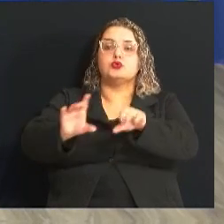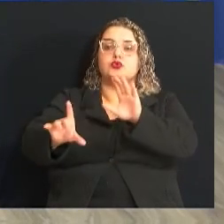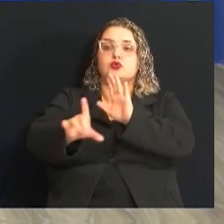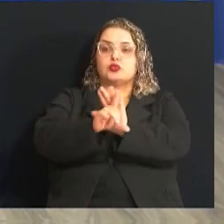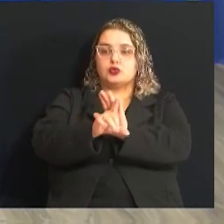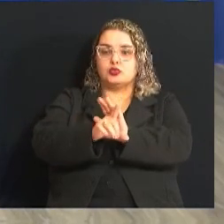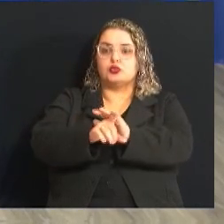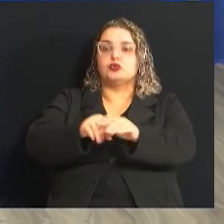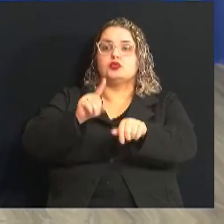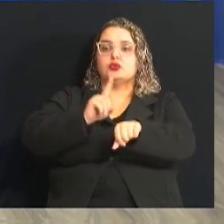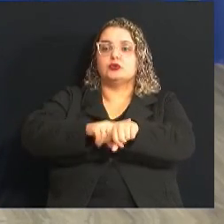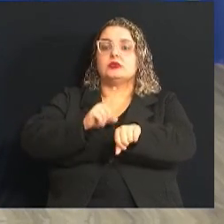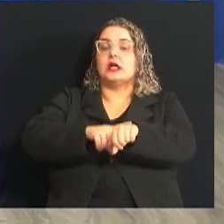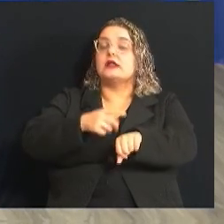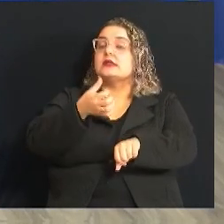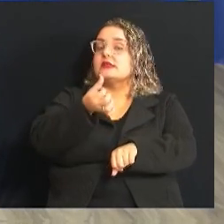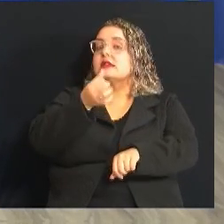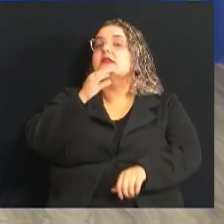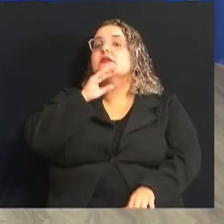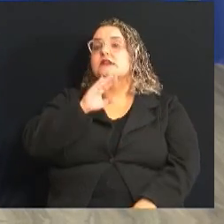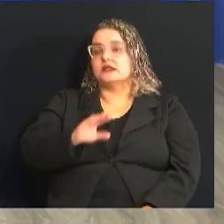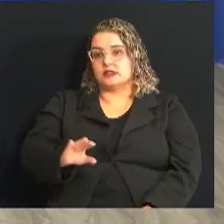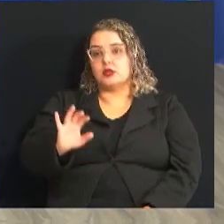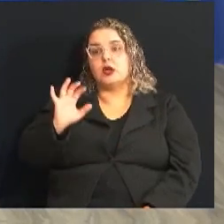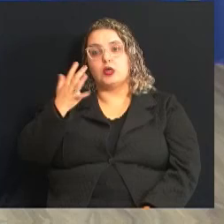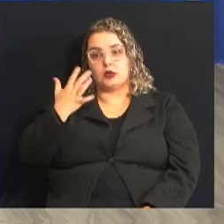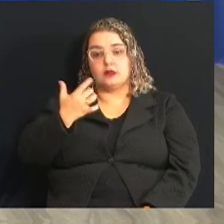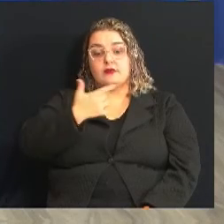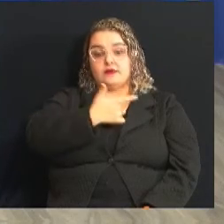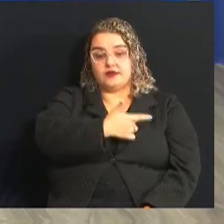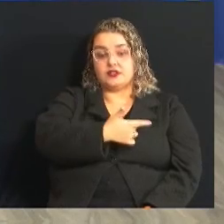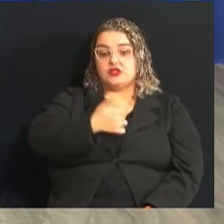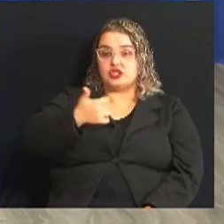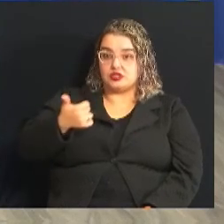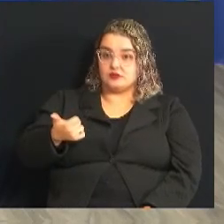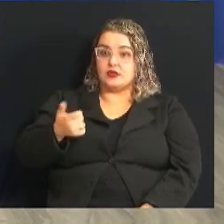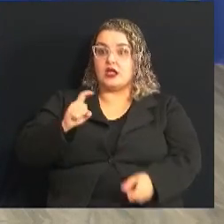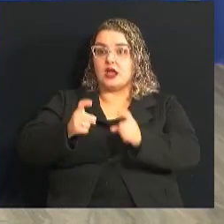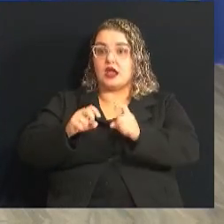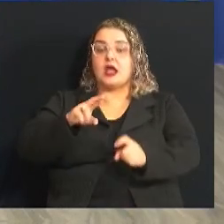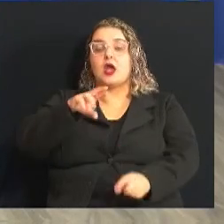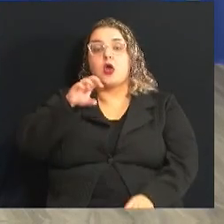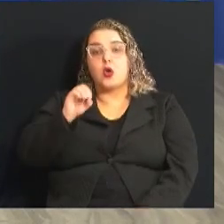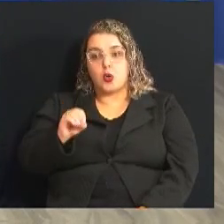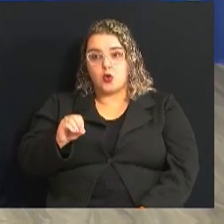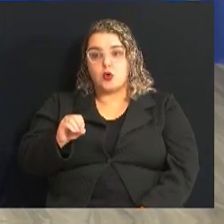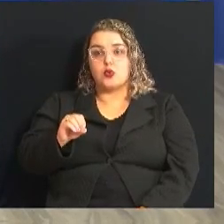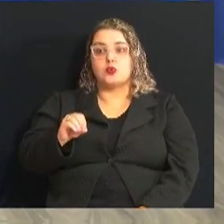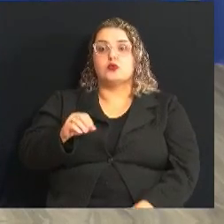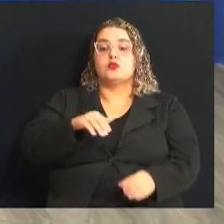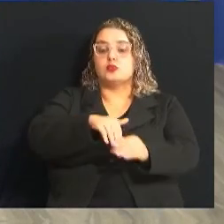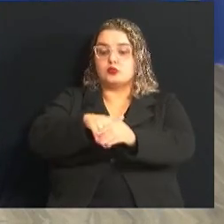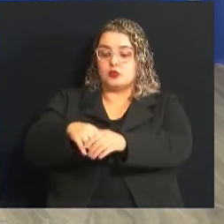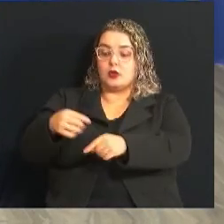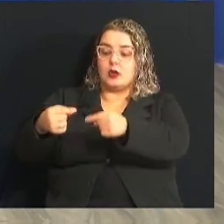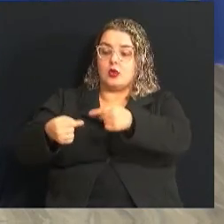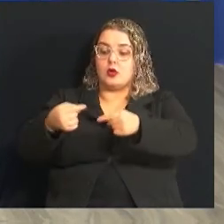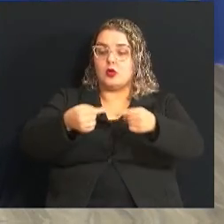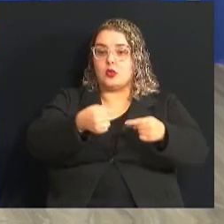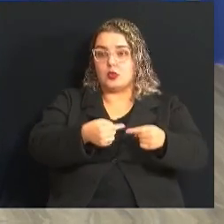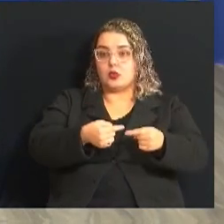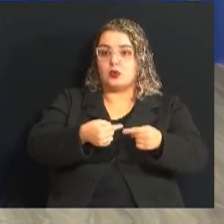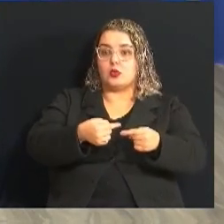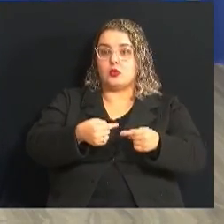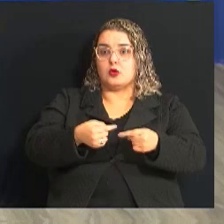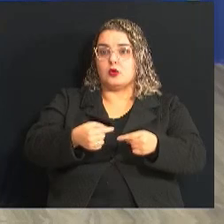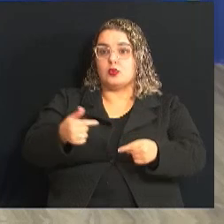partir das 6 horas da tarde acontece a 21ª reunião ordinária com as votações e discussões dos